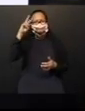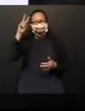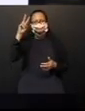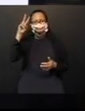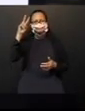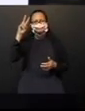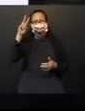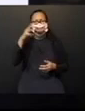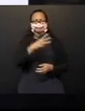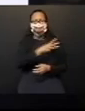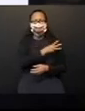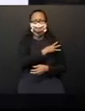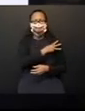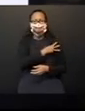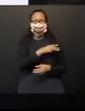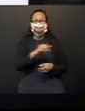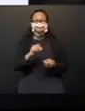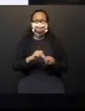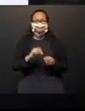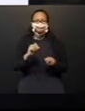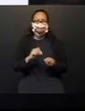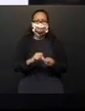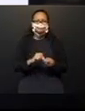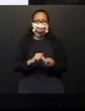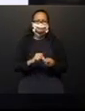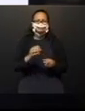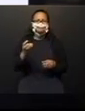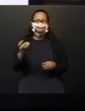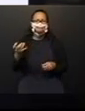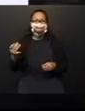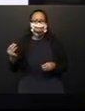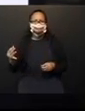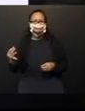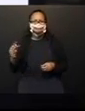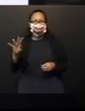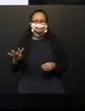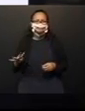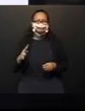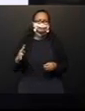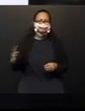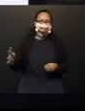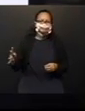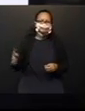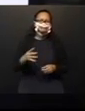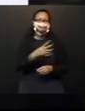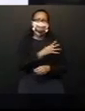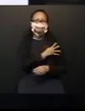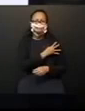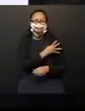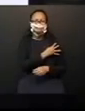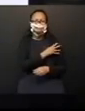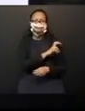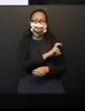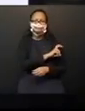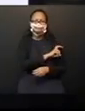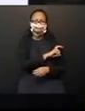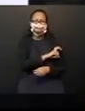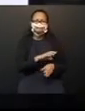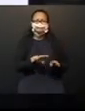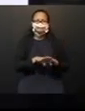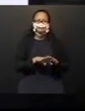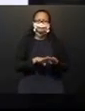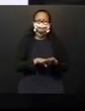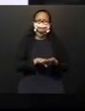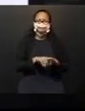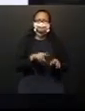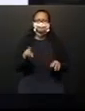o terceiro ano está falando do sistema decimal, o quarto, o quinto, para vocês verem como